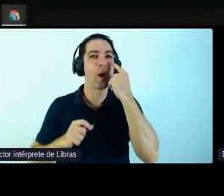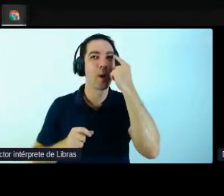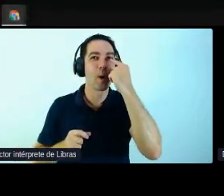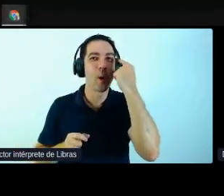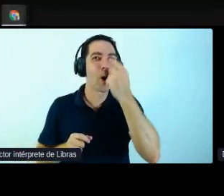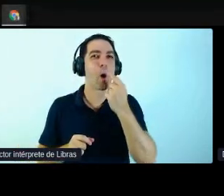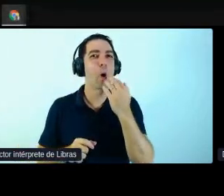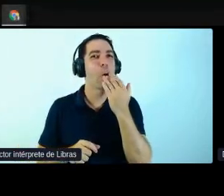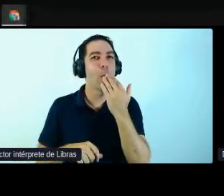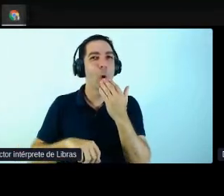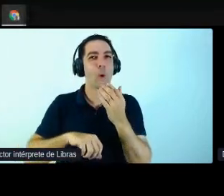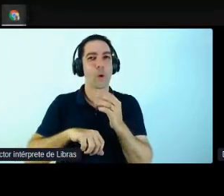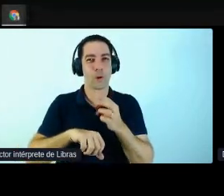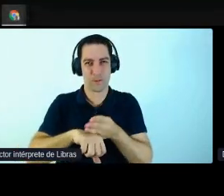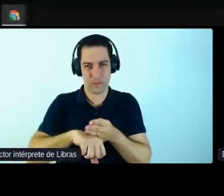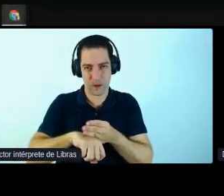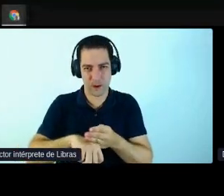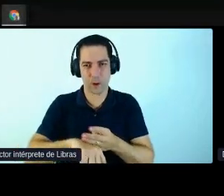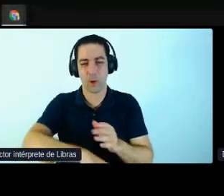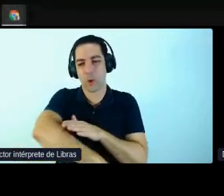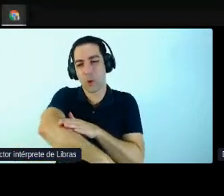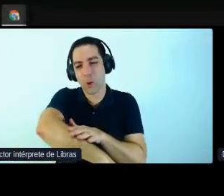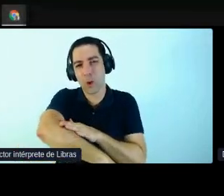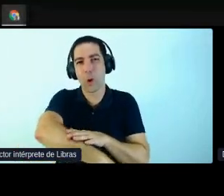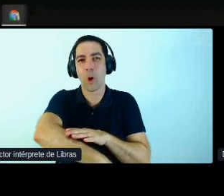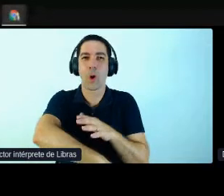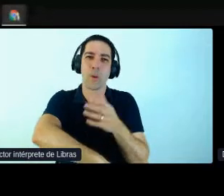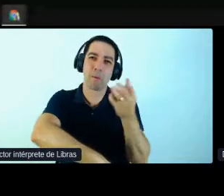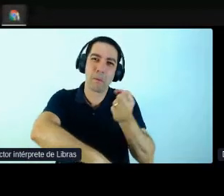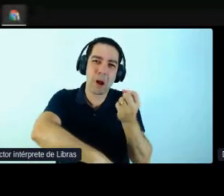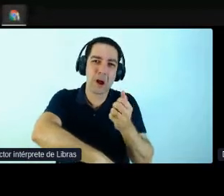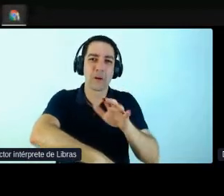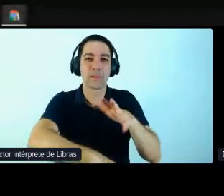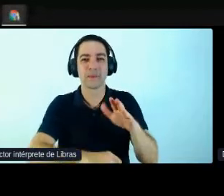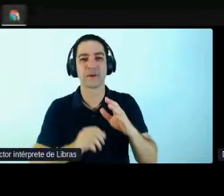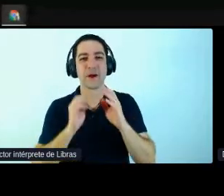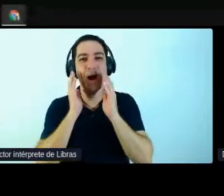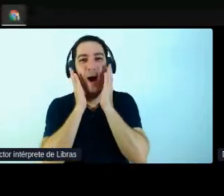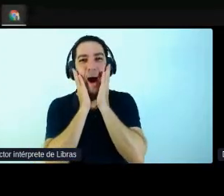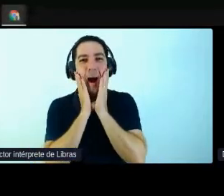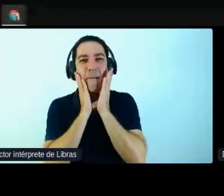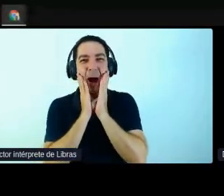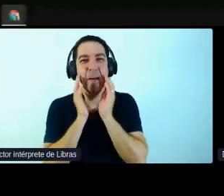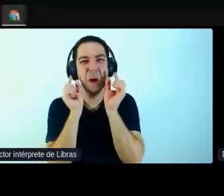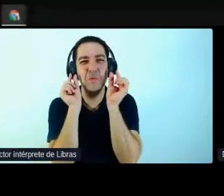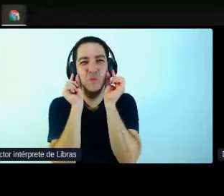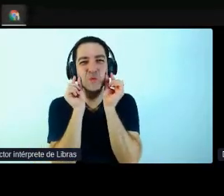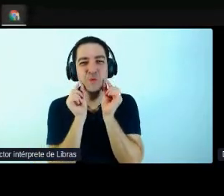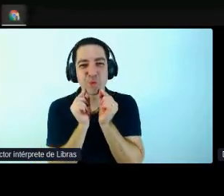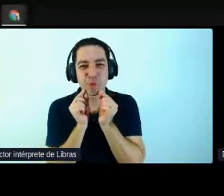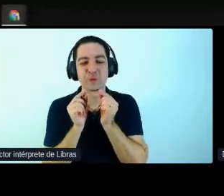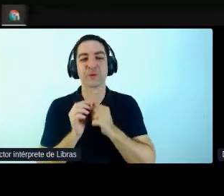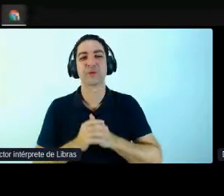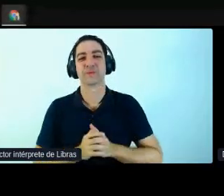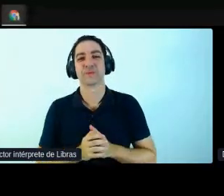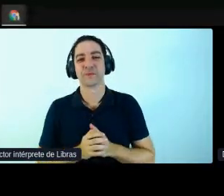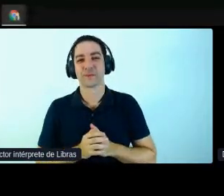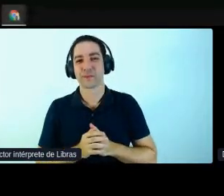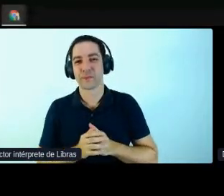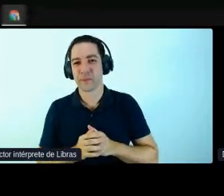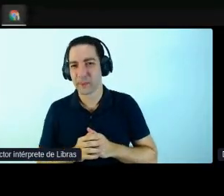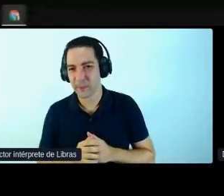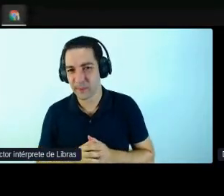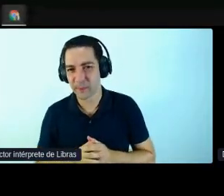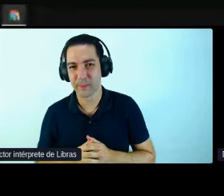pouco parda, beiços grandes, um pouco de barba por fazer e uma pinta grande na sobrancelha direita. E sou